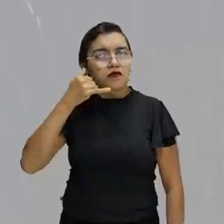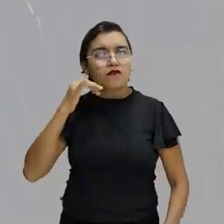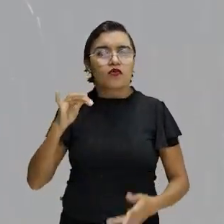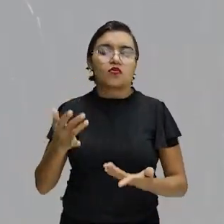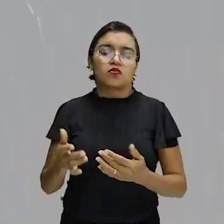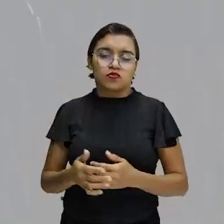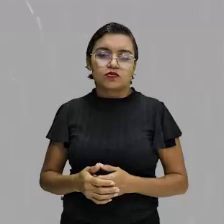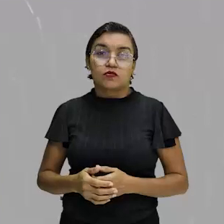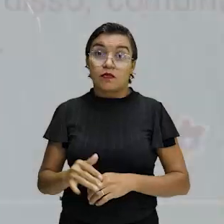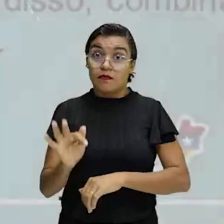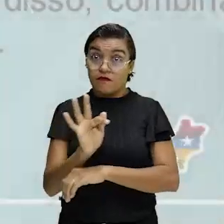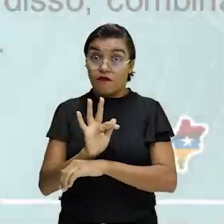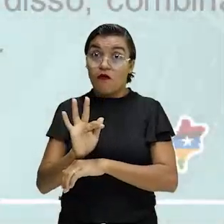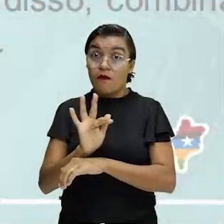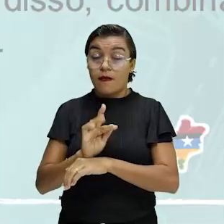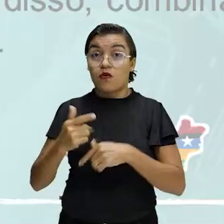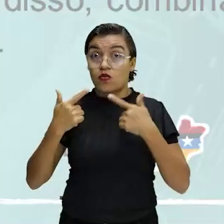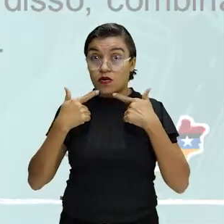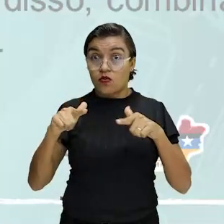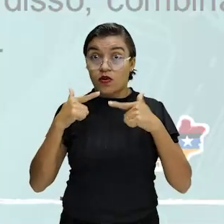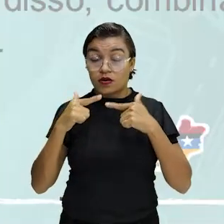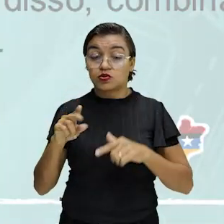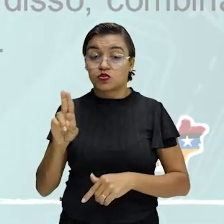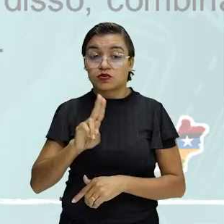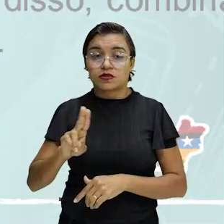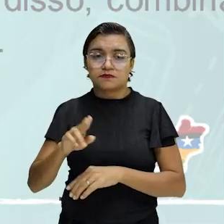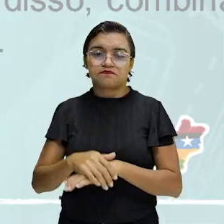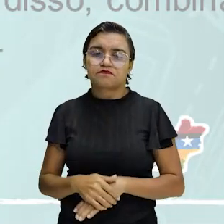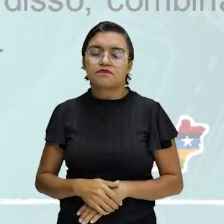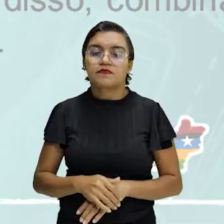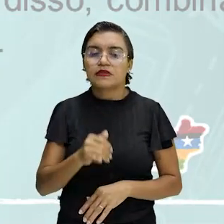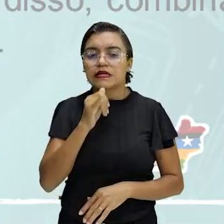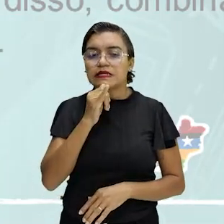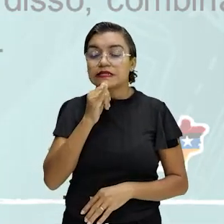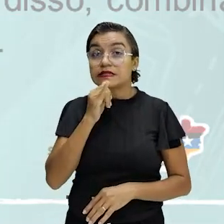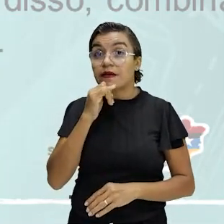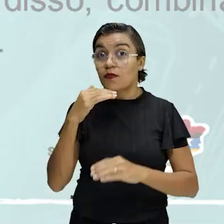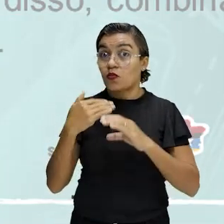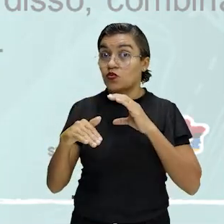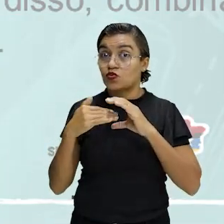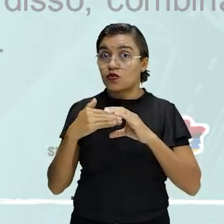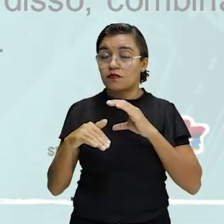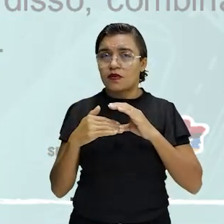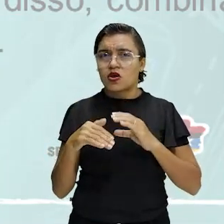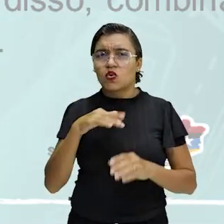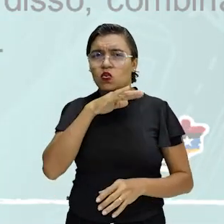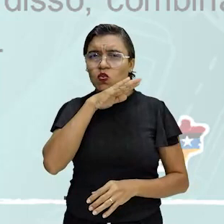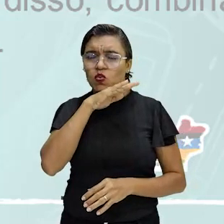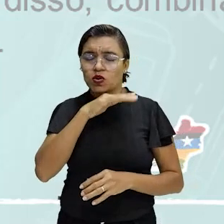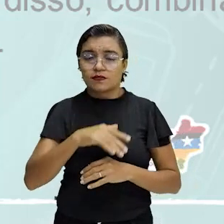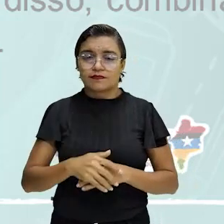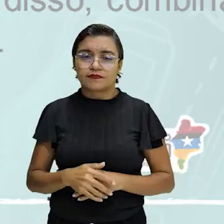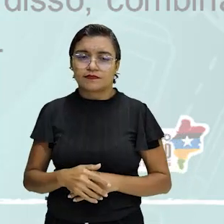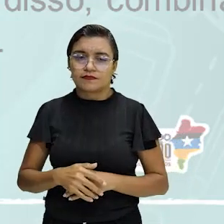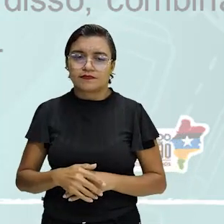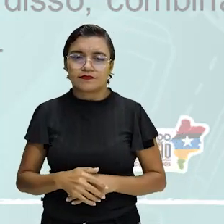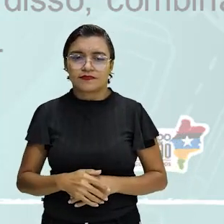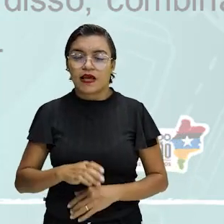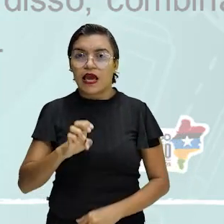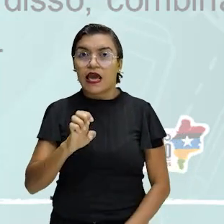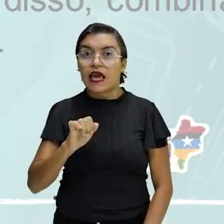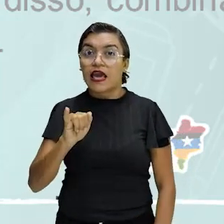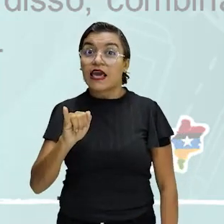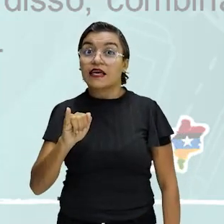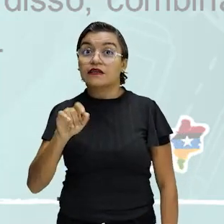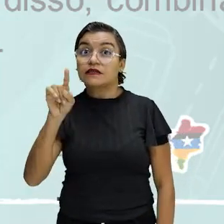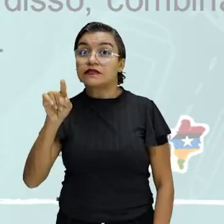mais formal. Exemplo de um e-mail mal escrito. Olha o assunto. Olha o assunto do e-mail. Diz,